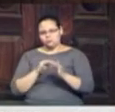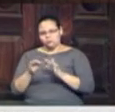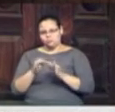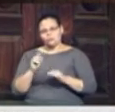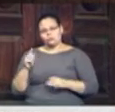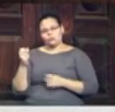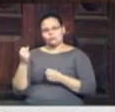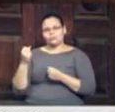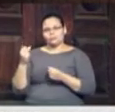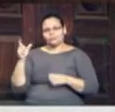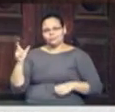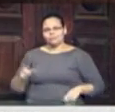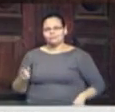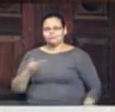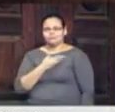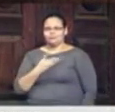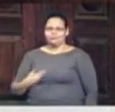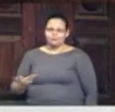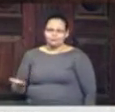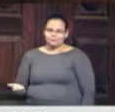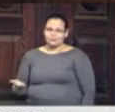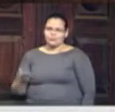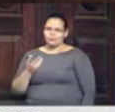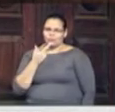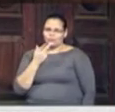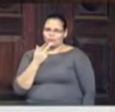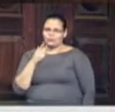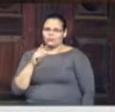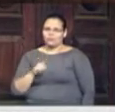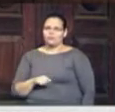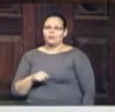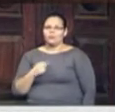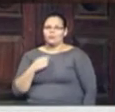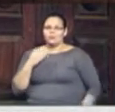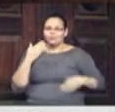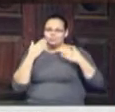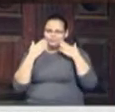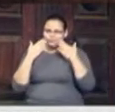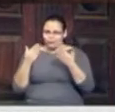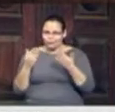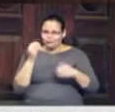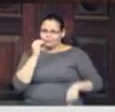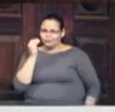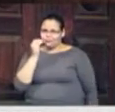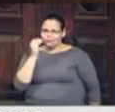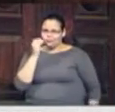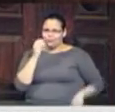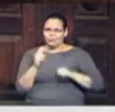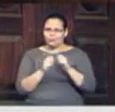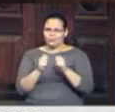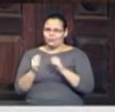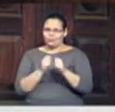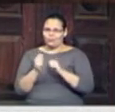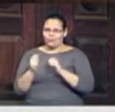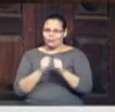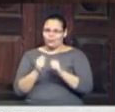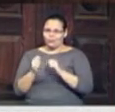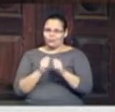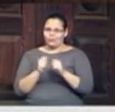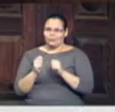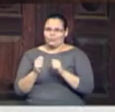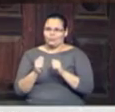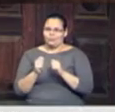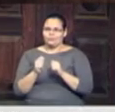Poder Executivo. E quando digo, deputado Milton, demonstra economia, não é porque traz um número,